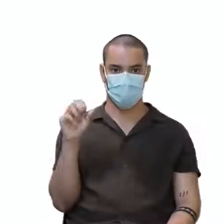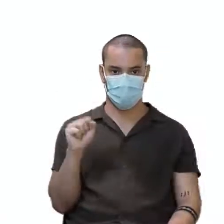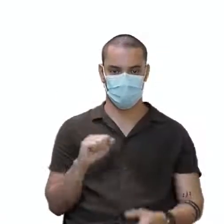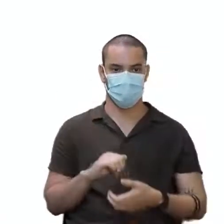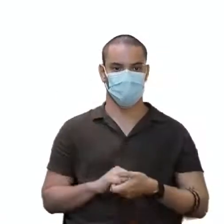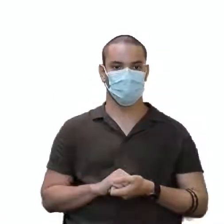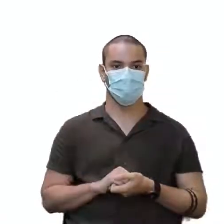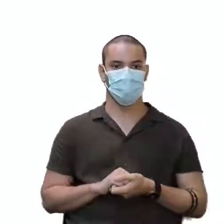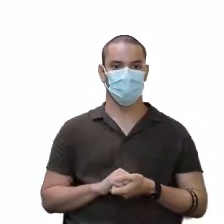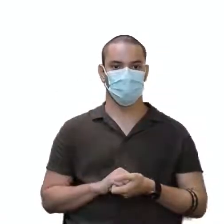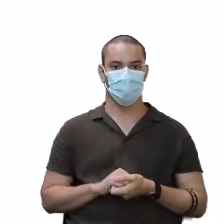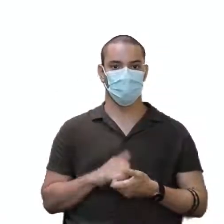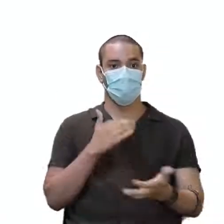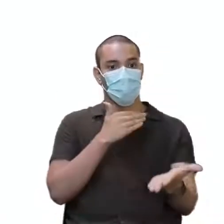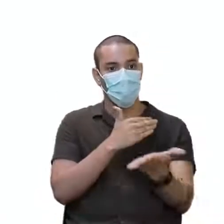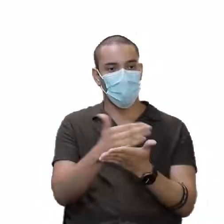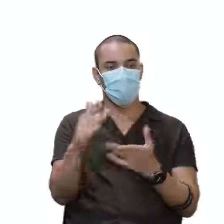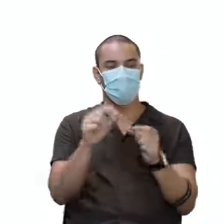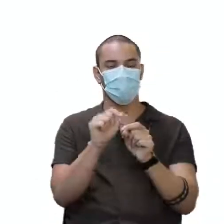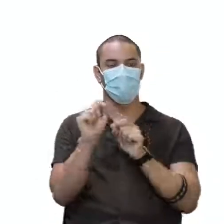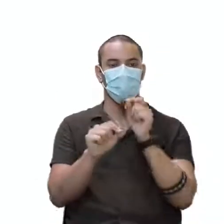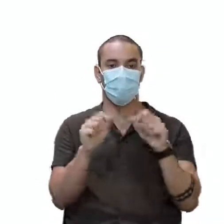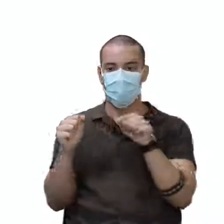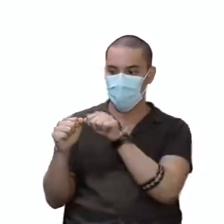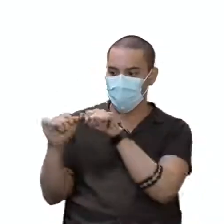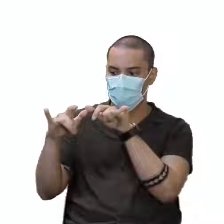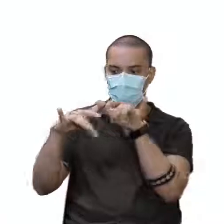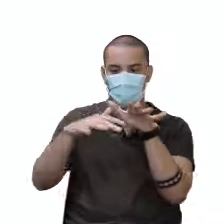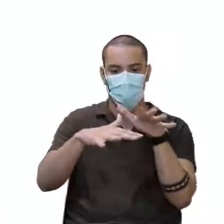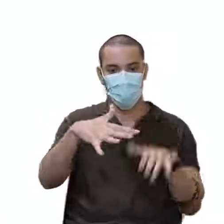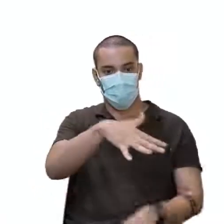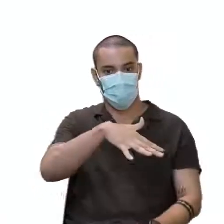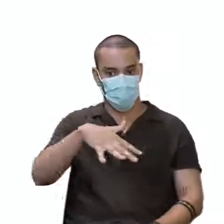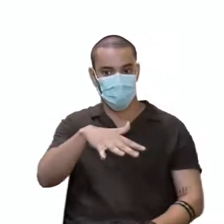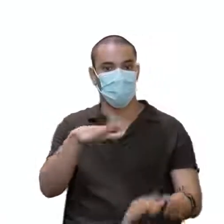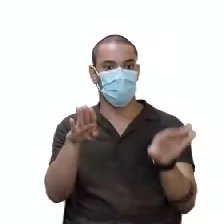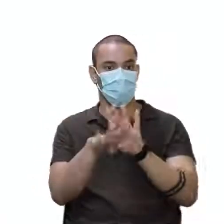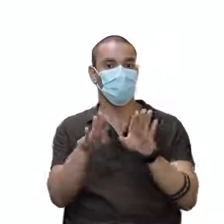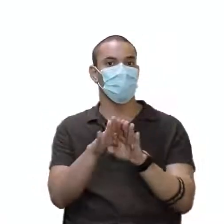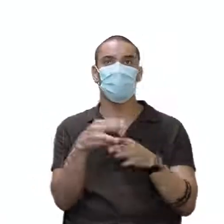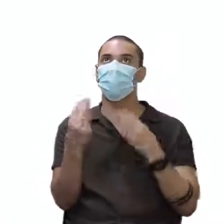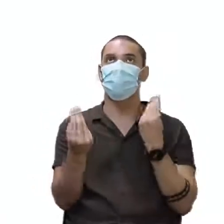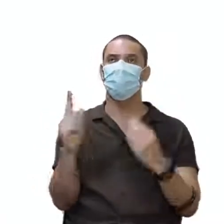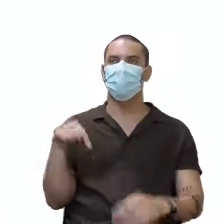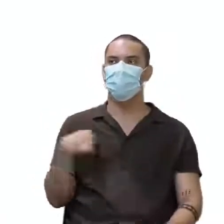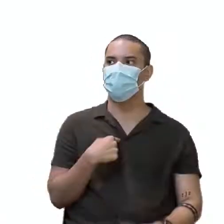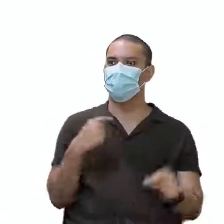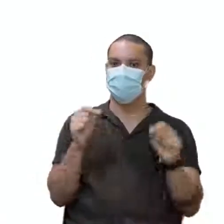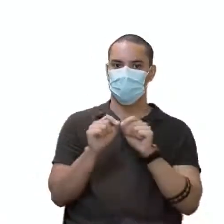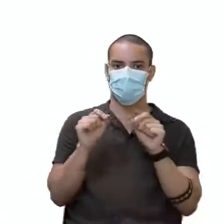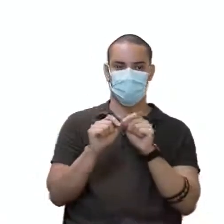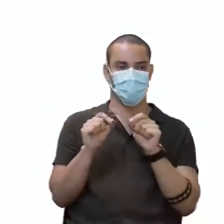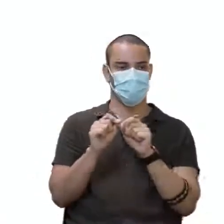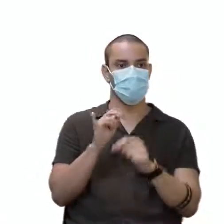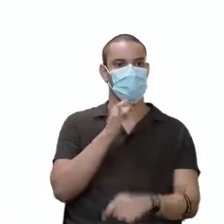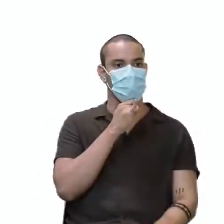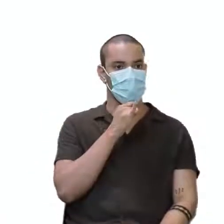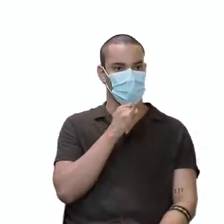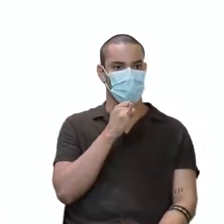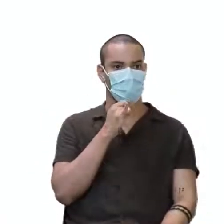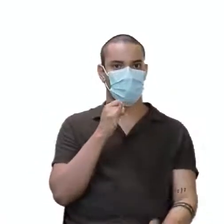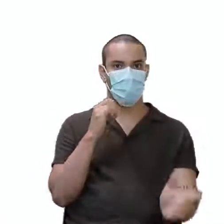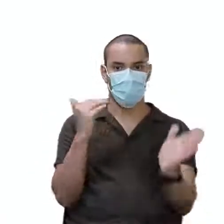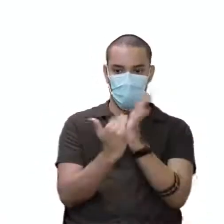musgos, né? Começando a ocupar esse ambiente também. E aí, se a gente for botar uma coisinha